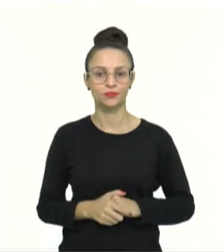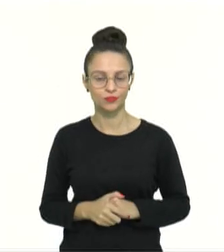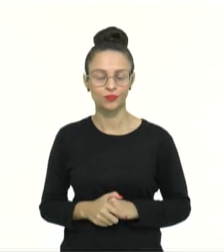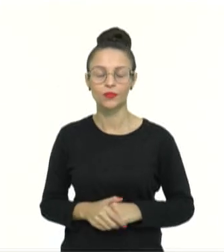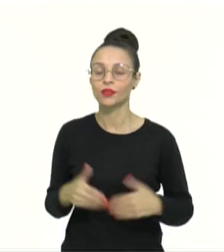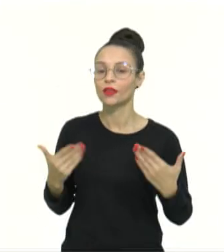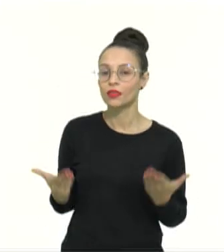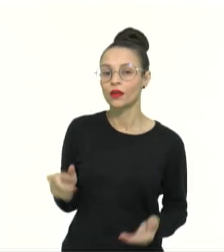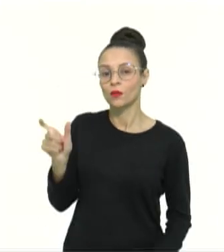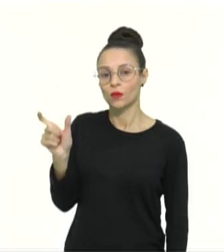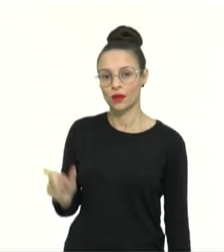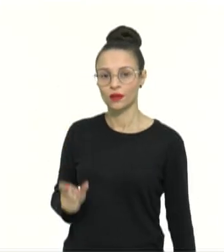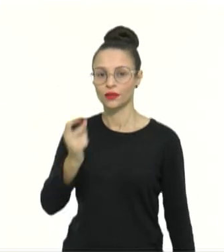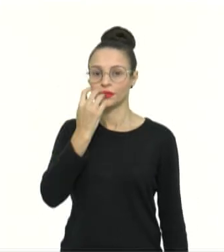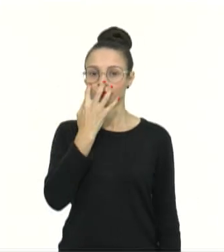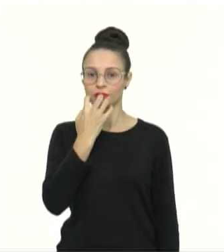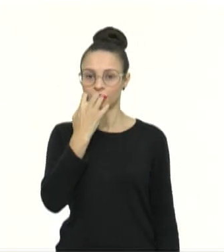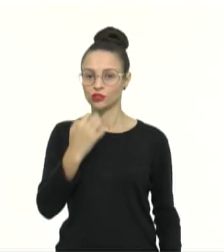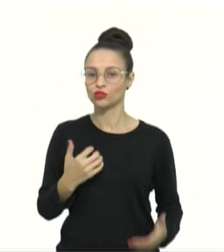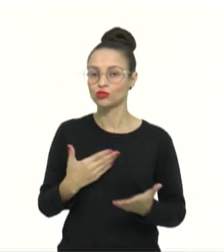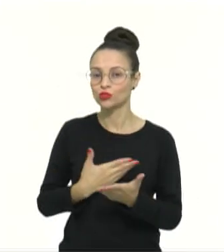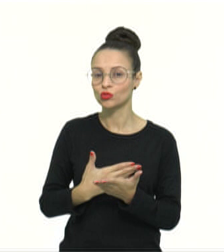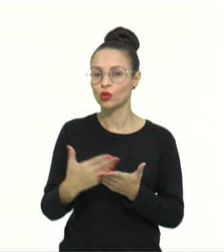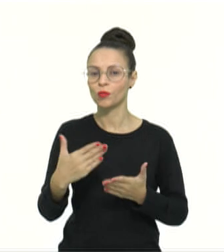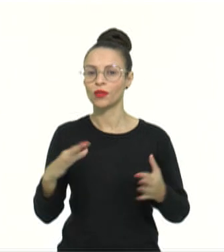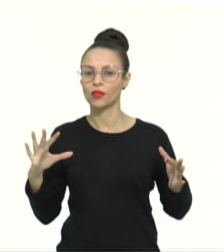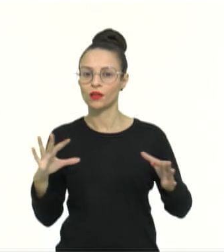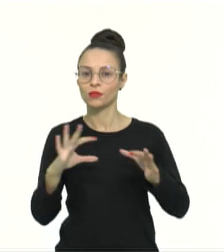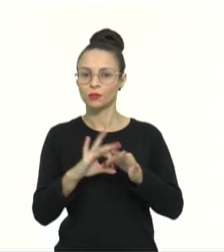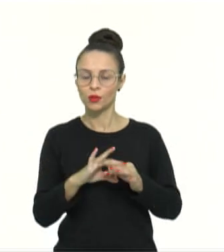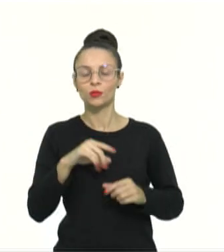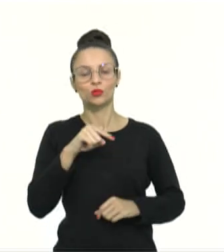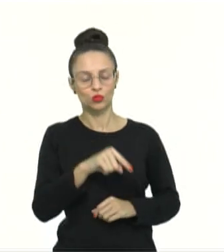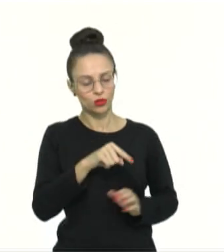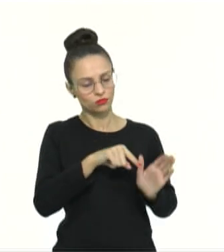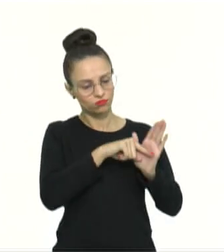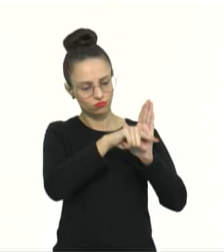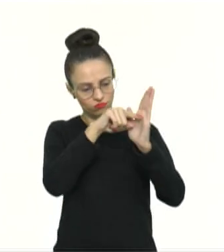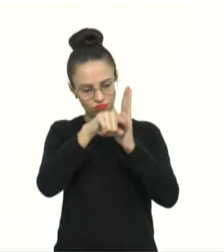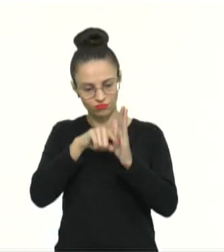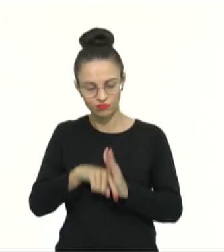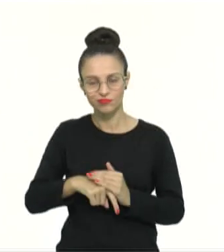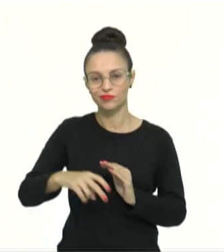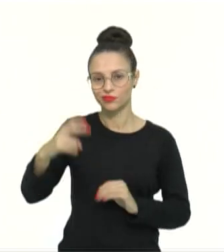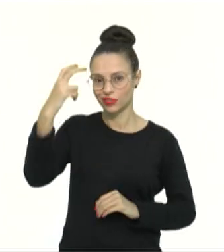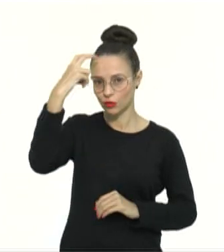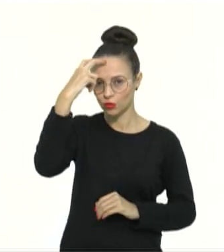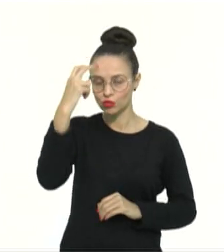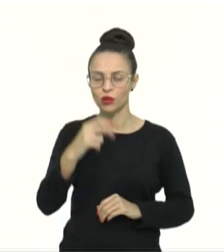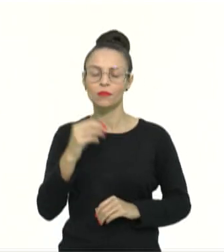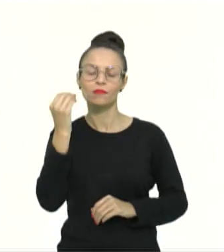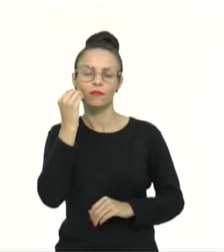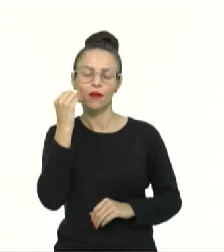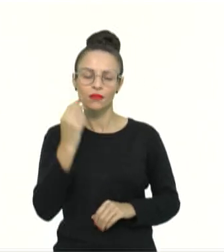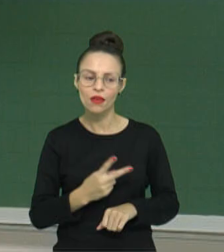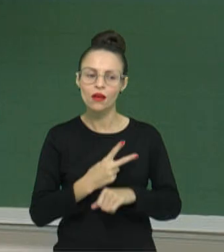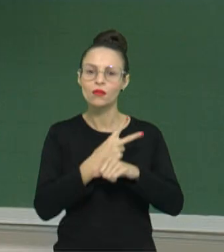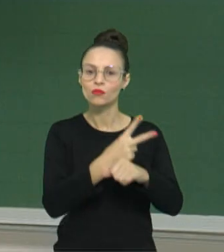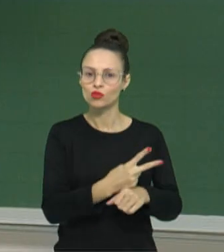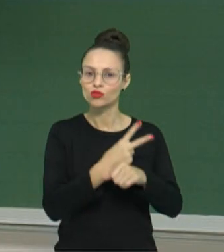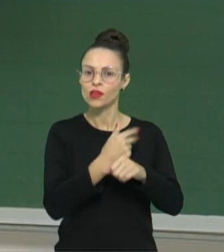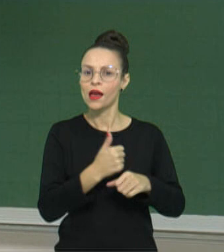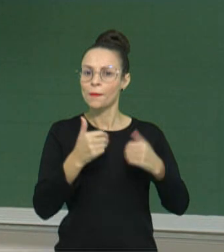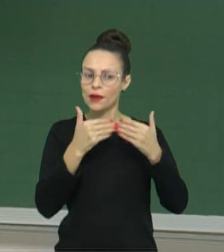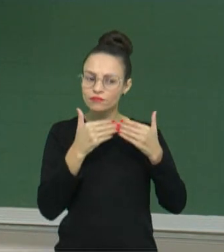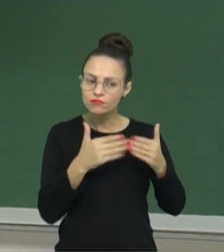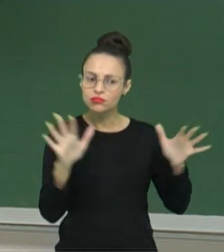Nietzsche, então, ele vai começar a se aproximar cada vez mais da filosofia para buscar uma abordagem mais